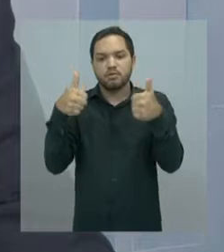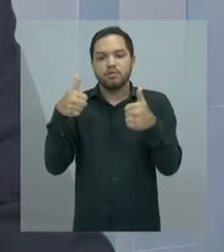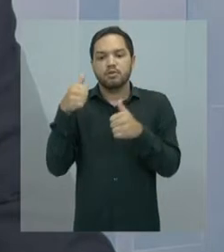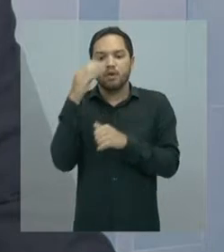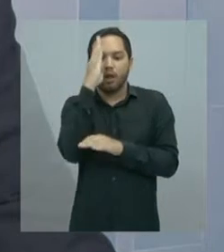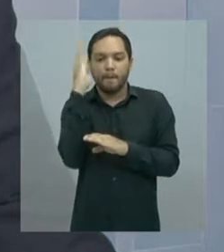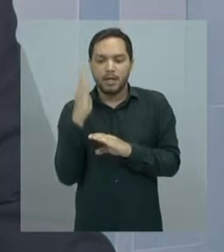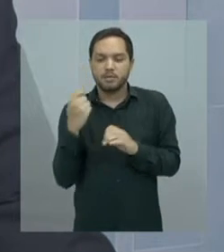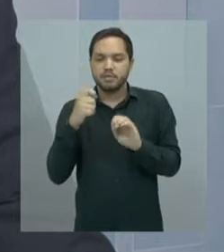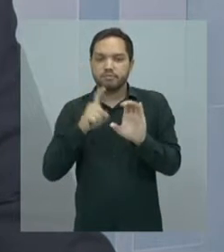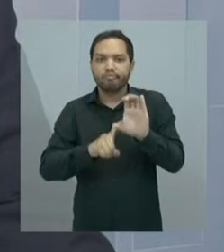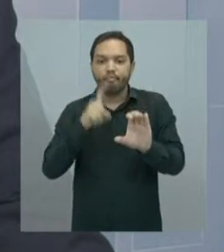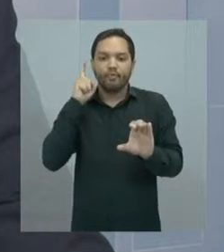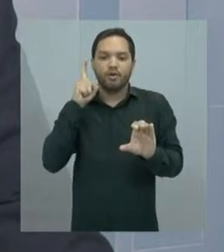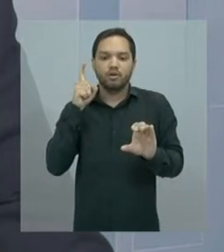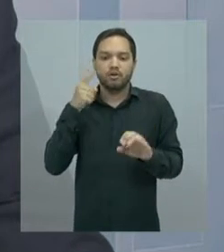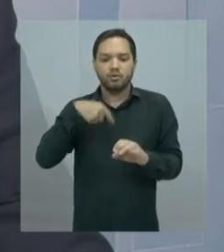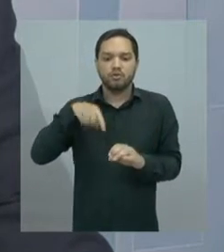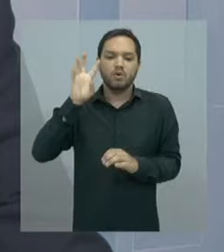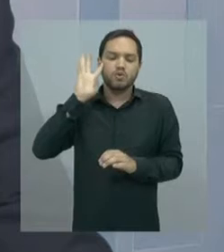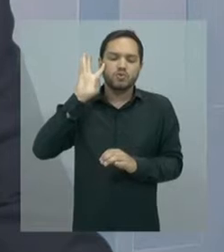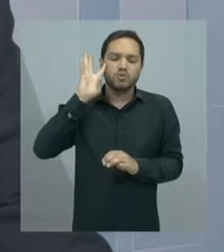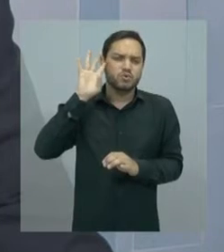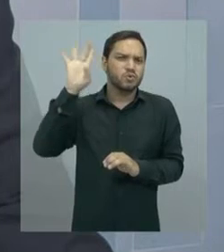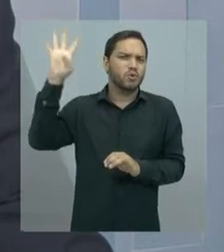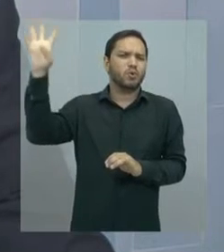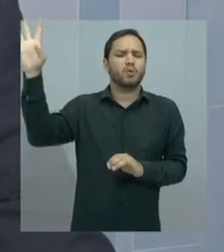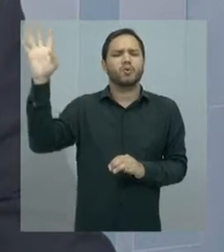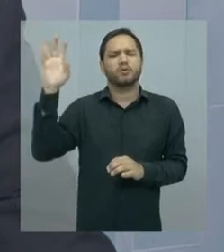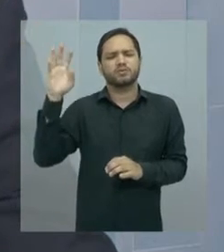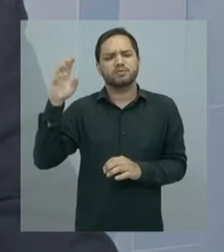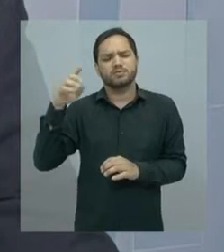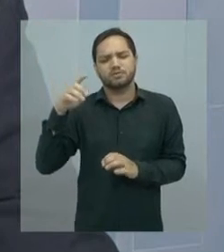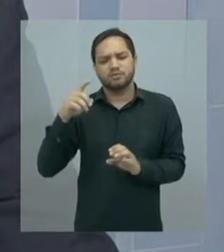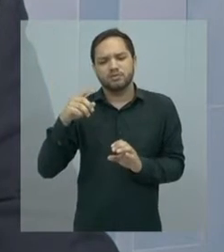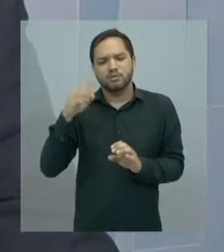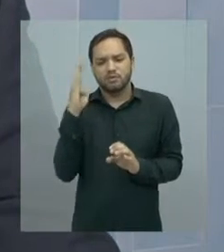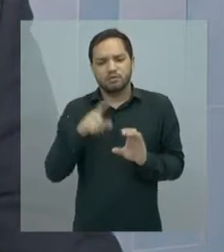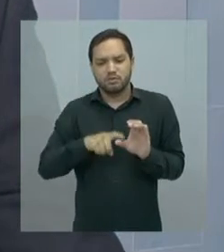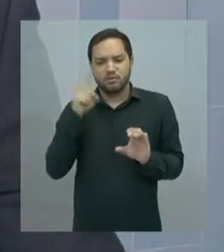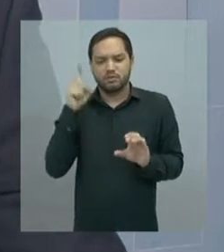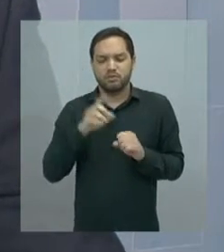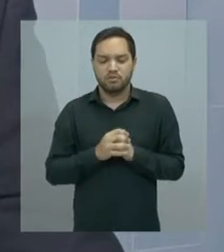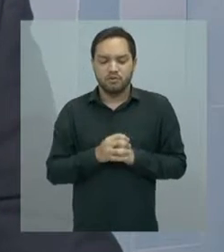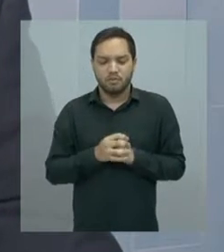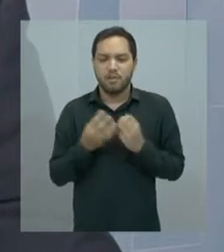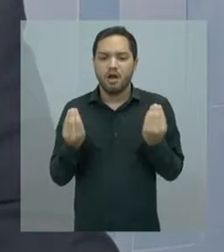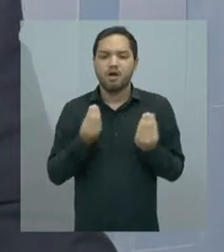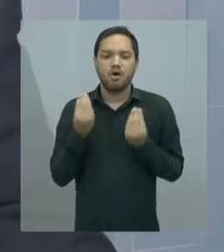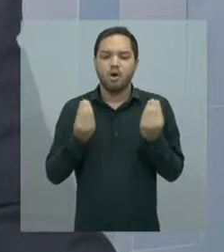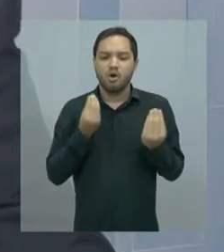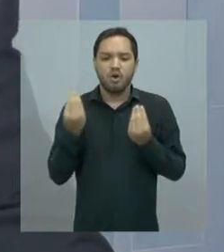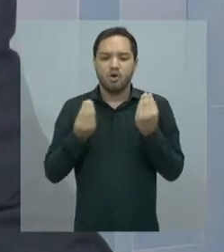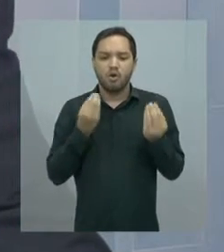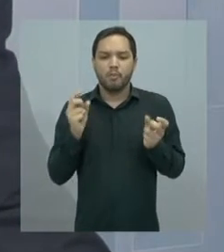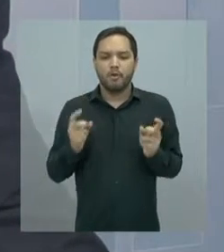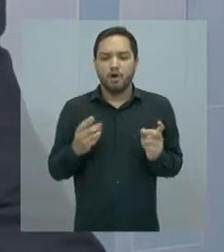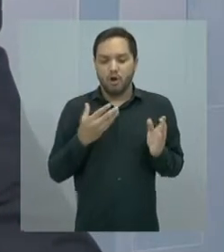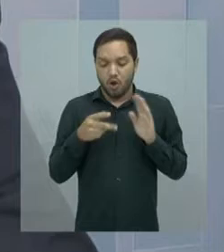autônomo. Esse era o grande sonho que tinha sido aprovado dos governos anteriores, mas que foram desvinculados. A forma como está sendo feita a